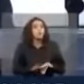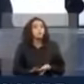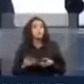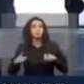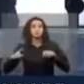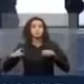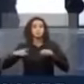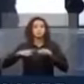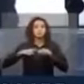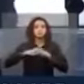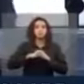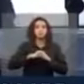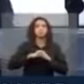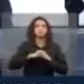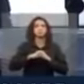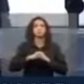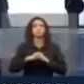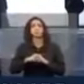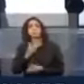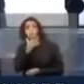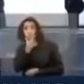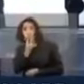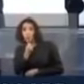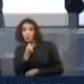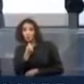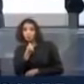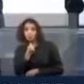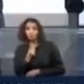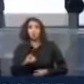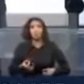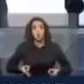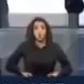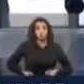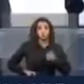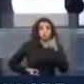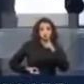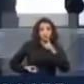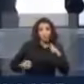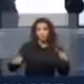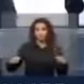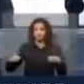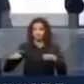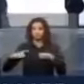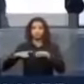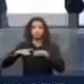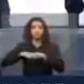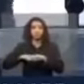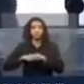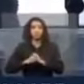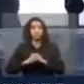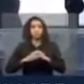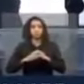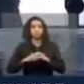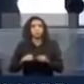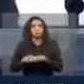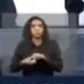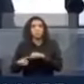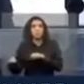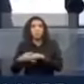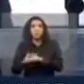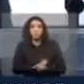do espermatozoide, gameta masculino, com o óvulo, gameta feminino, formando uma nova célula, um novo